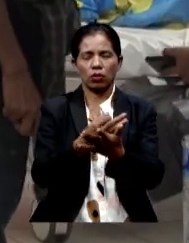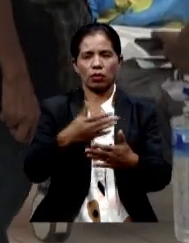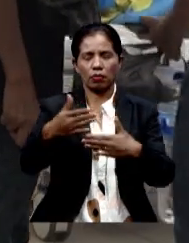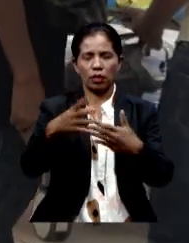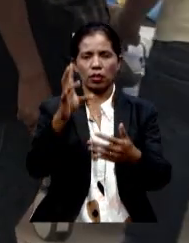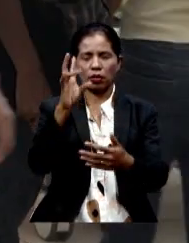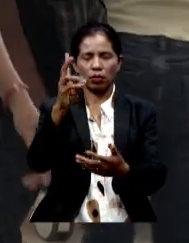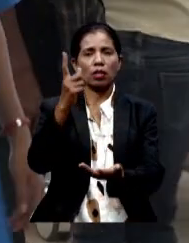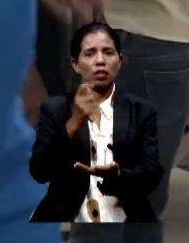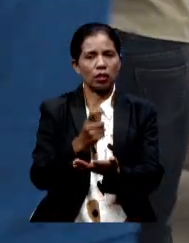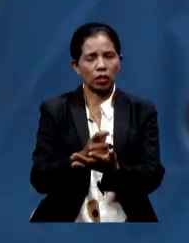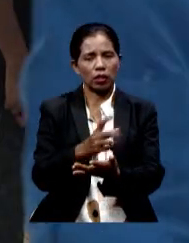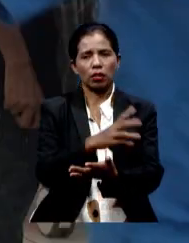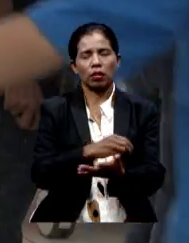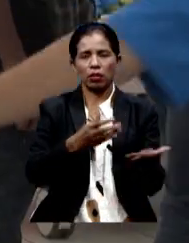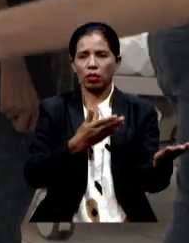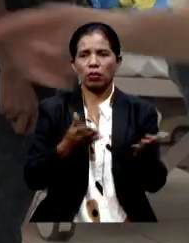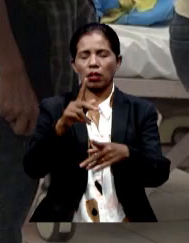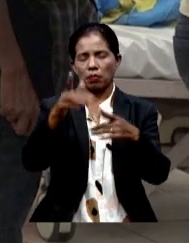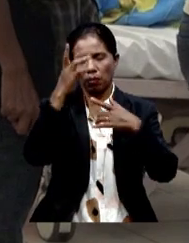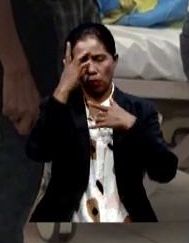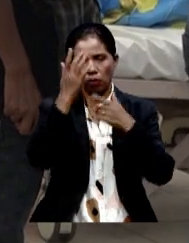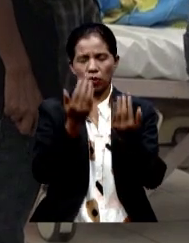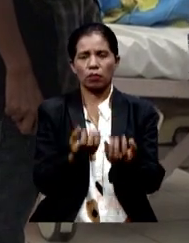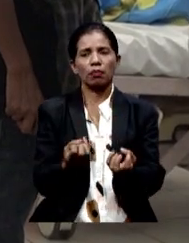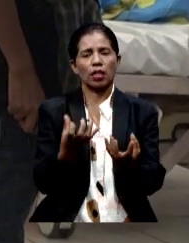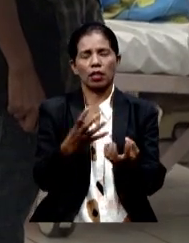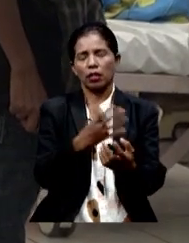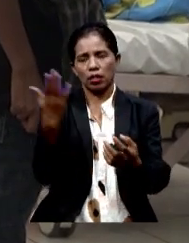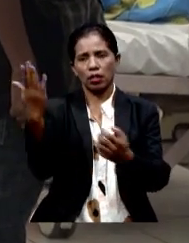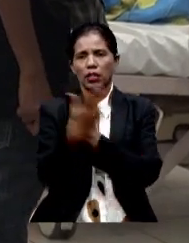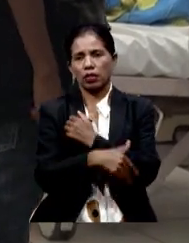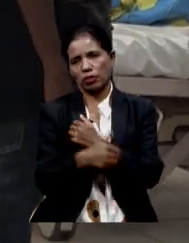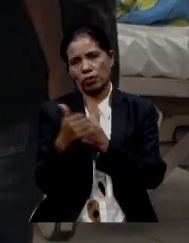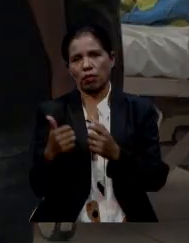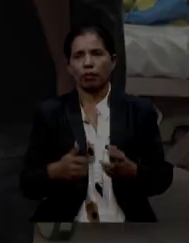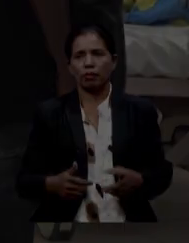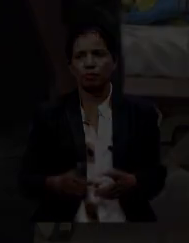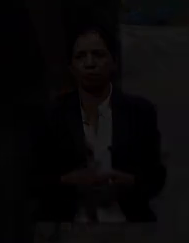o de transfere paciente sirane be sofre moras crônico bahalo tratamento e arailiur equipa cobertura GMN.